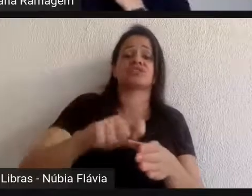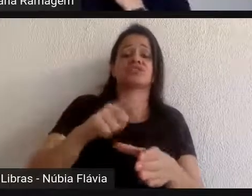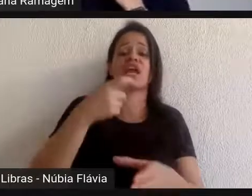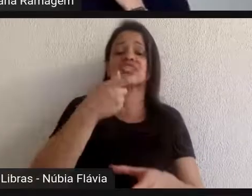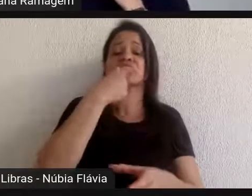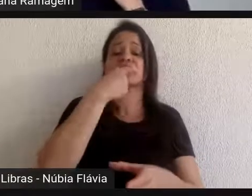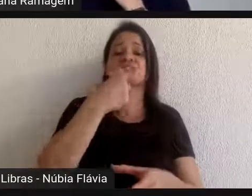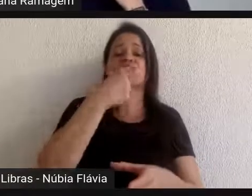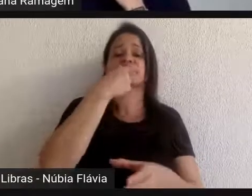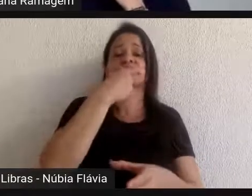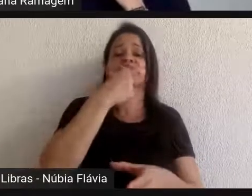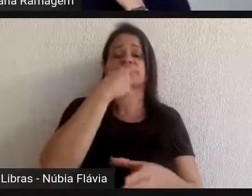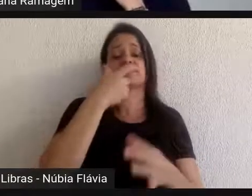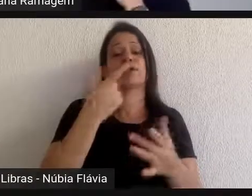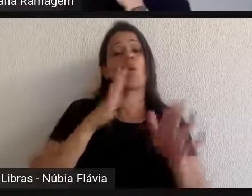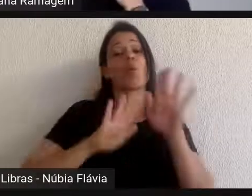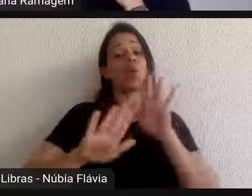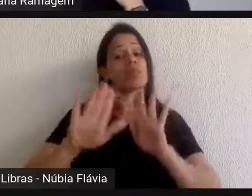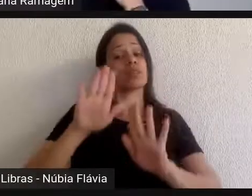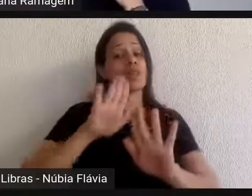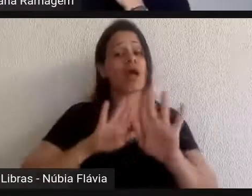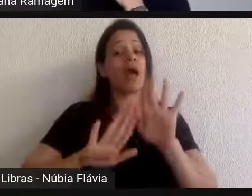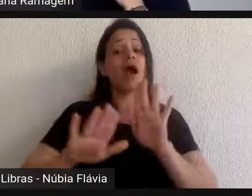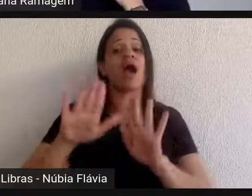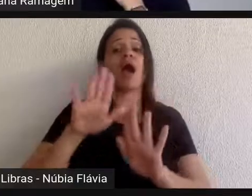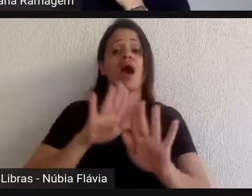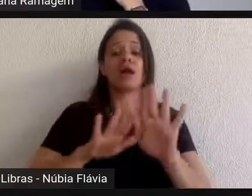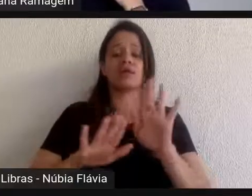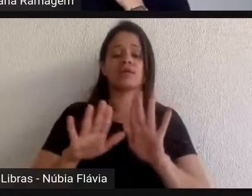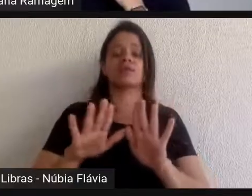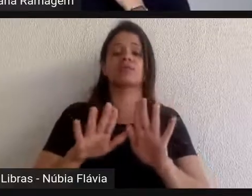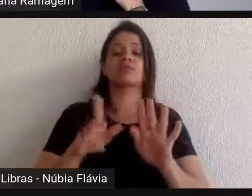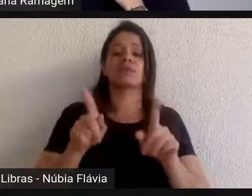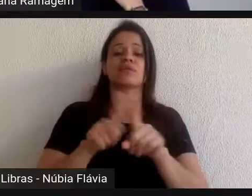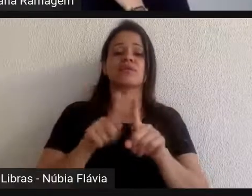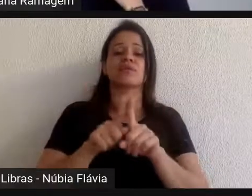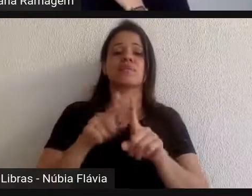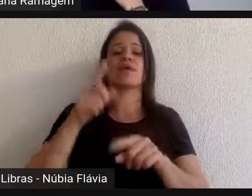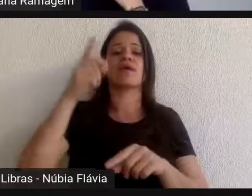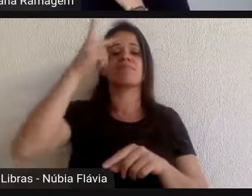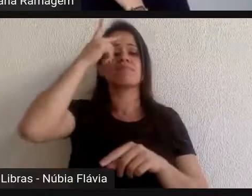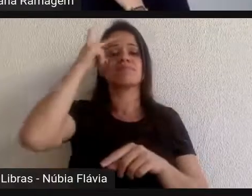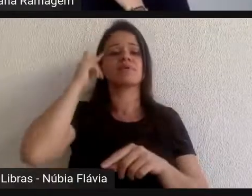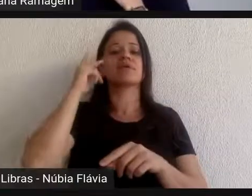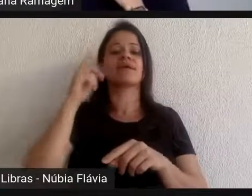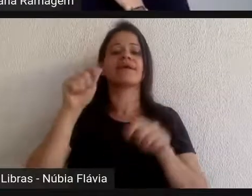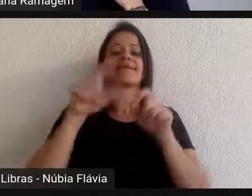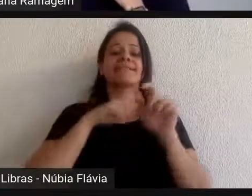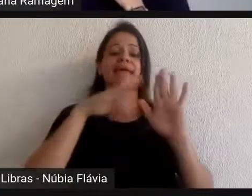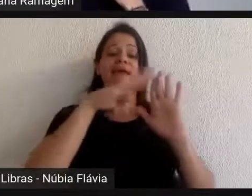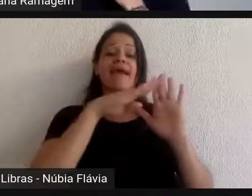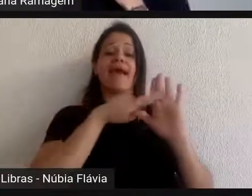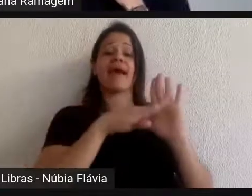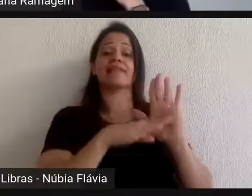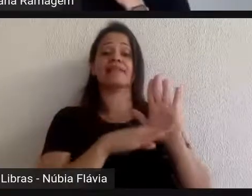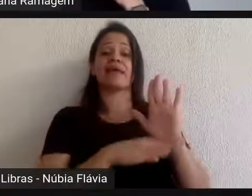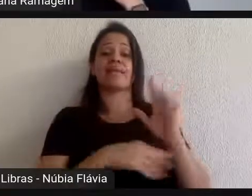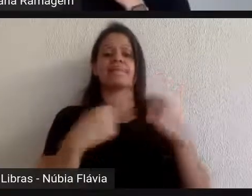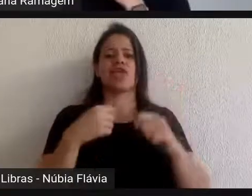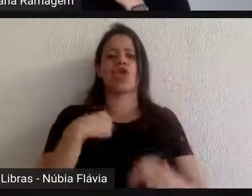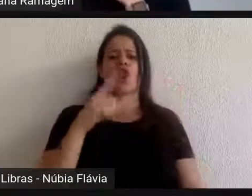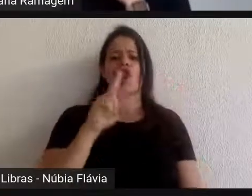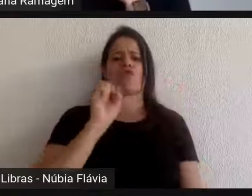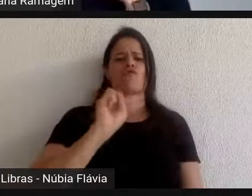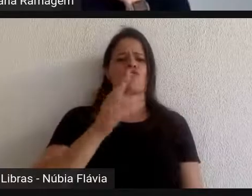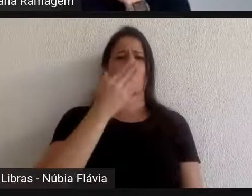também o cuidado que a gente tem que ter justamente, por que eu fiz aquela coisa da organização, de fazer o cardápio, porque eu não vou para o supermercado,